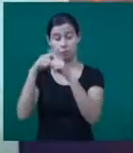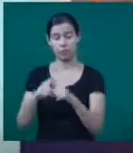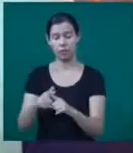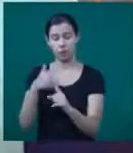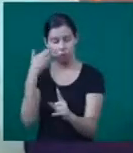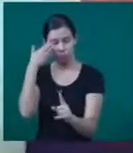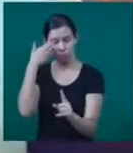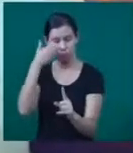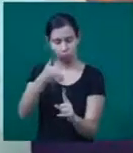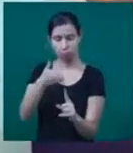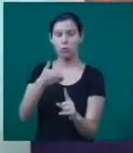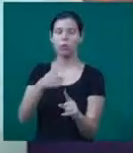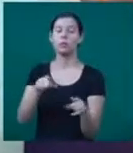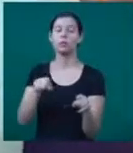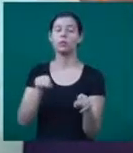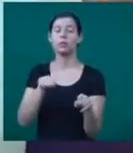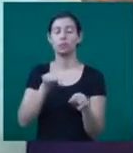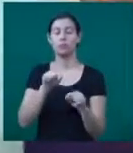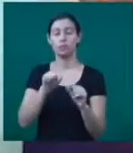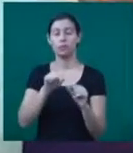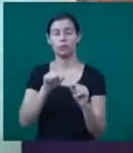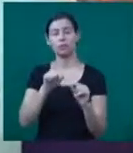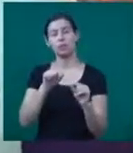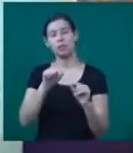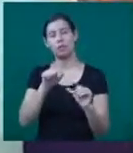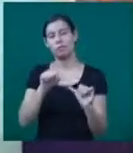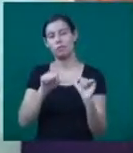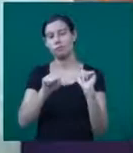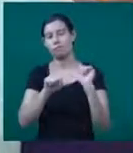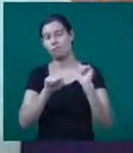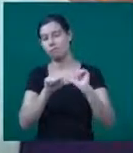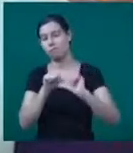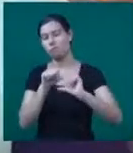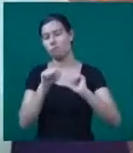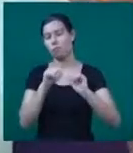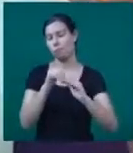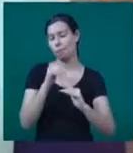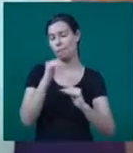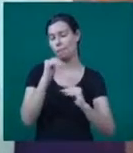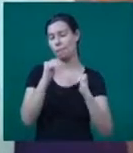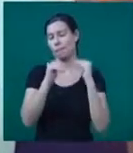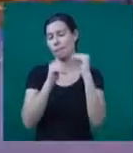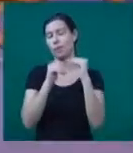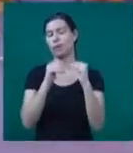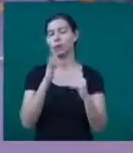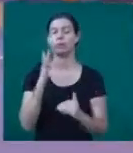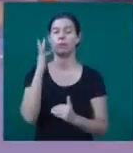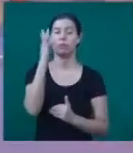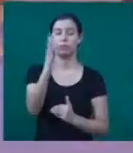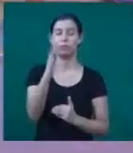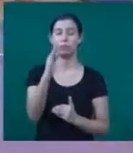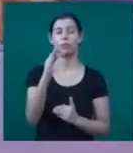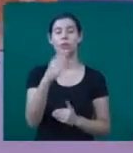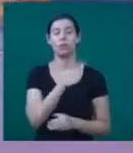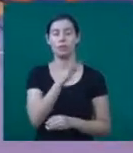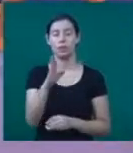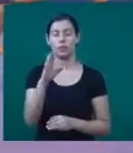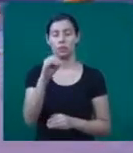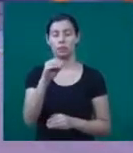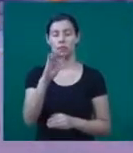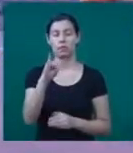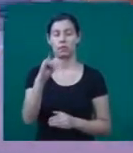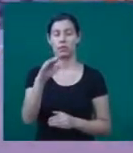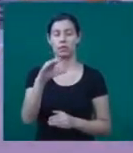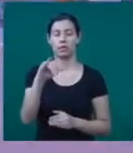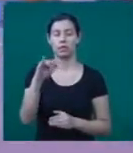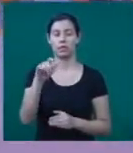cada um, para depois passar para um outro nível, para começar a competir em competições oficiais. O incentivo das disputas